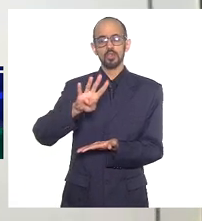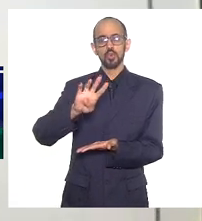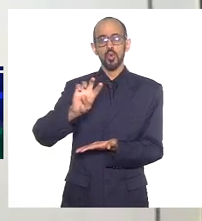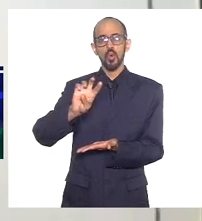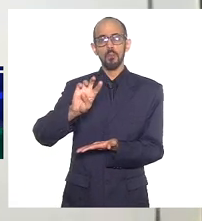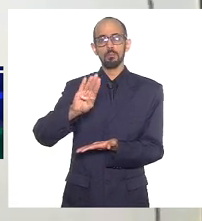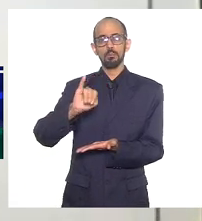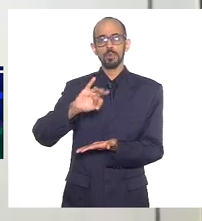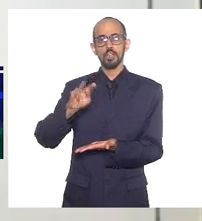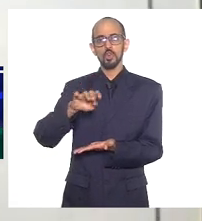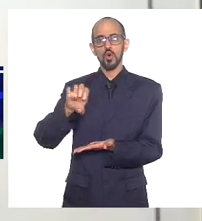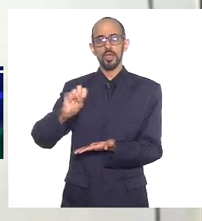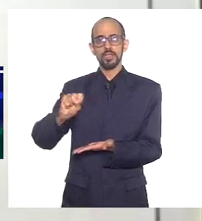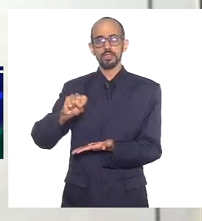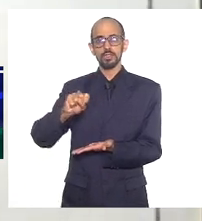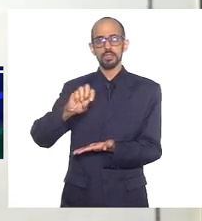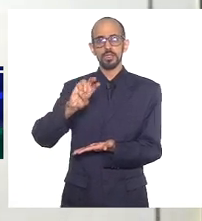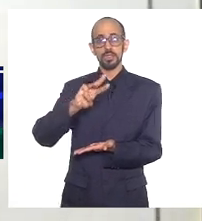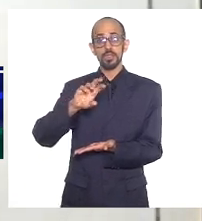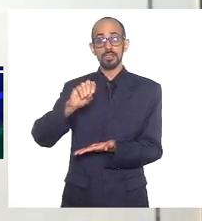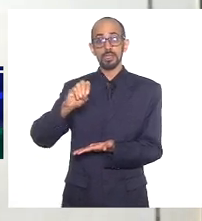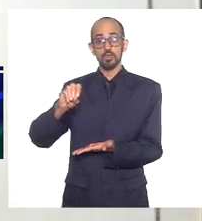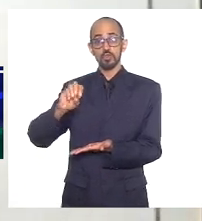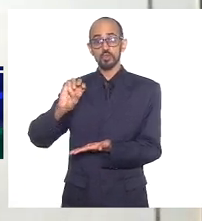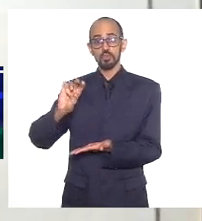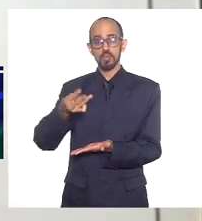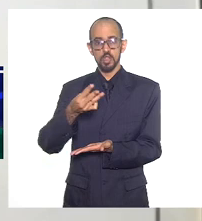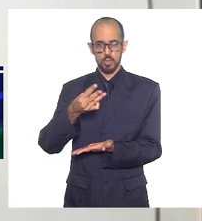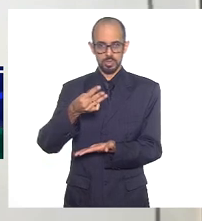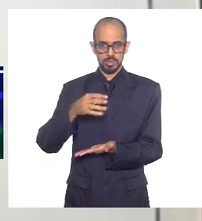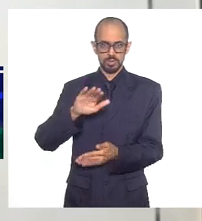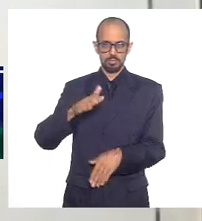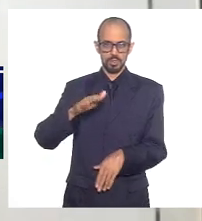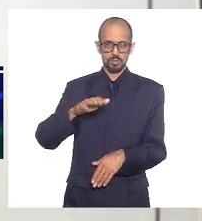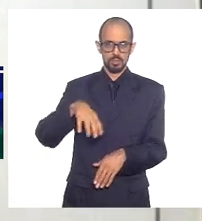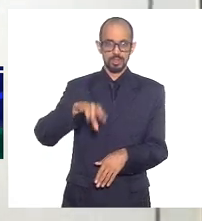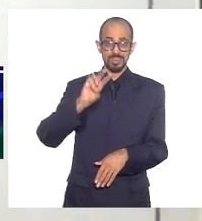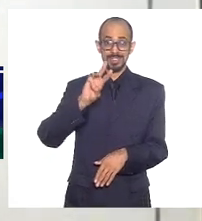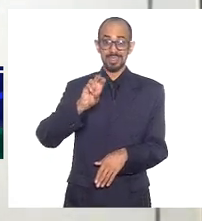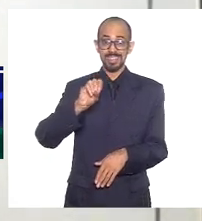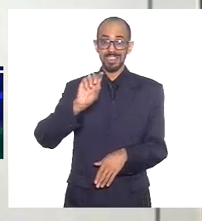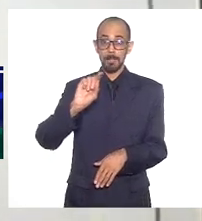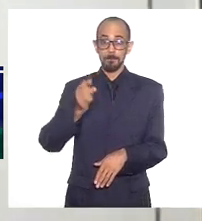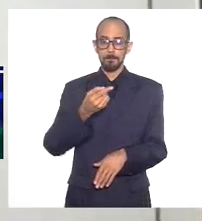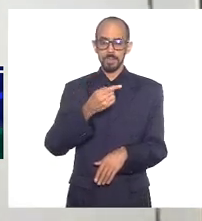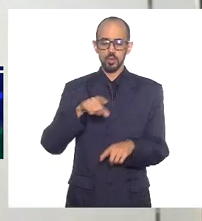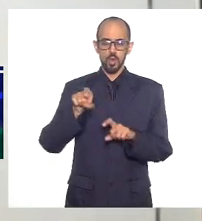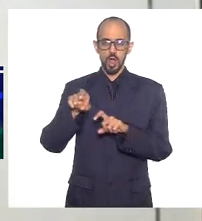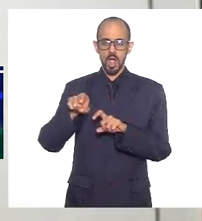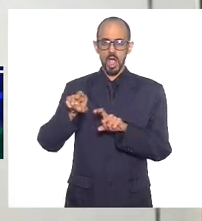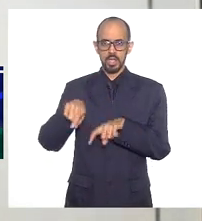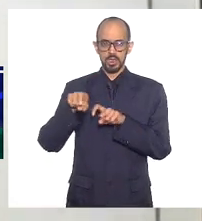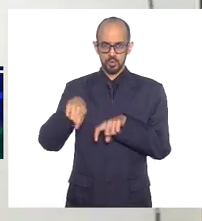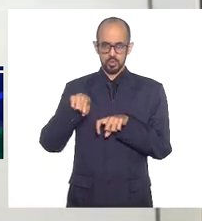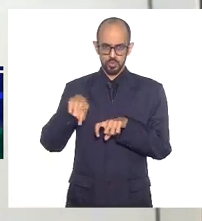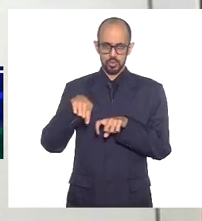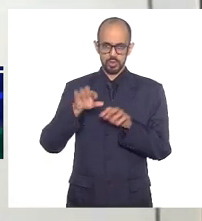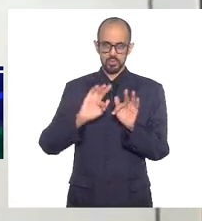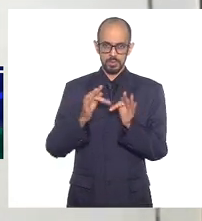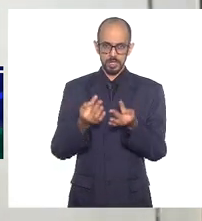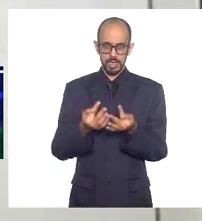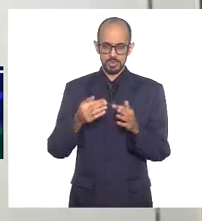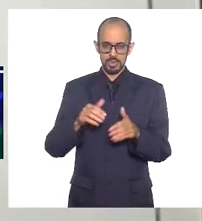de reais alcançando um público total de mais de 80 mil agricultores familiares e a Emater não só ela presta